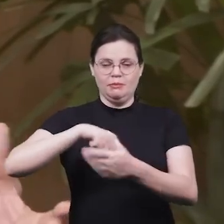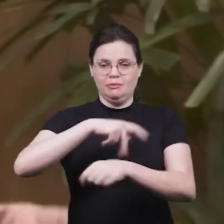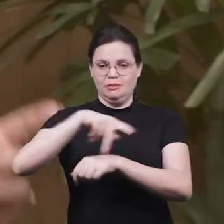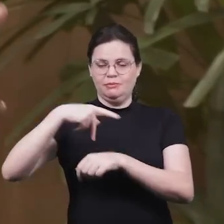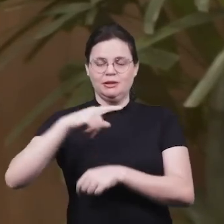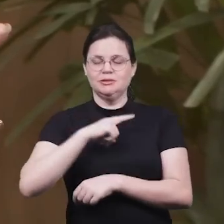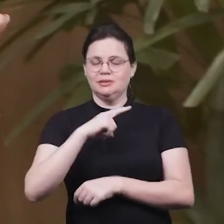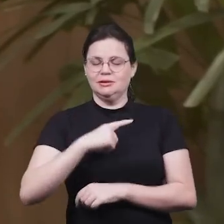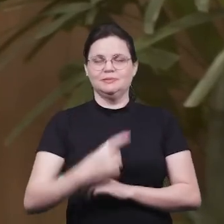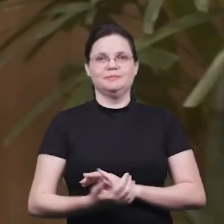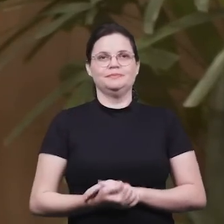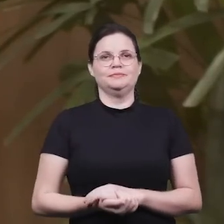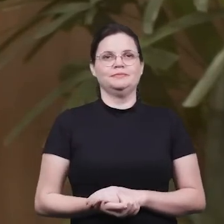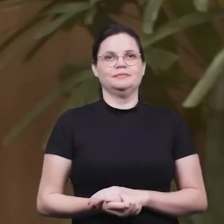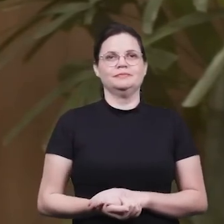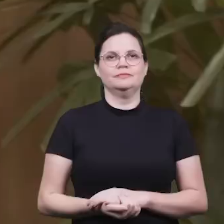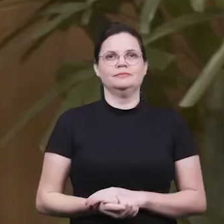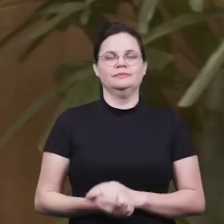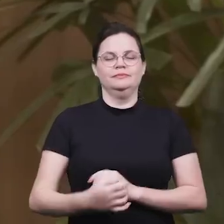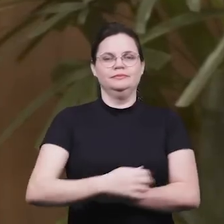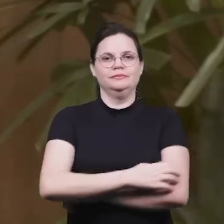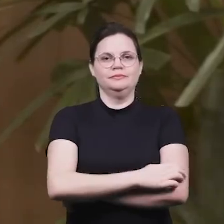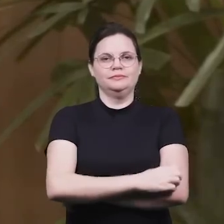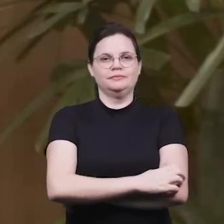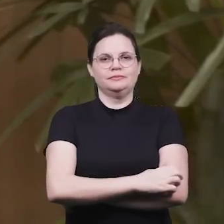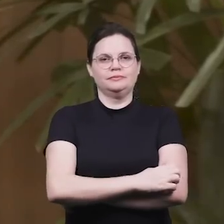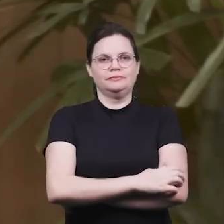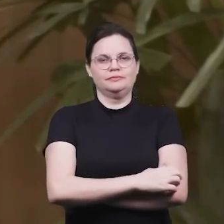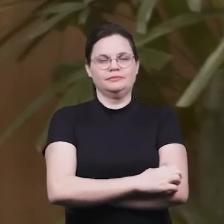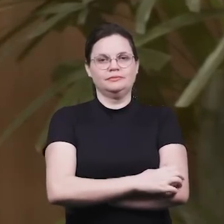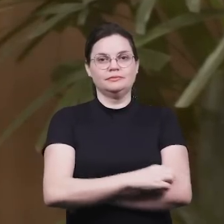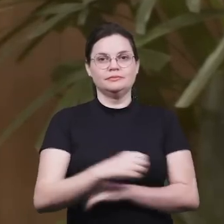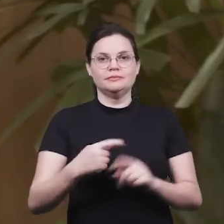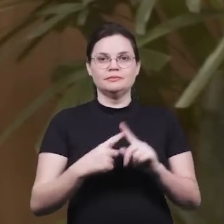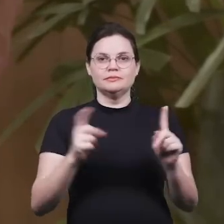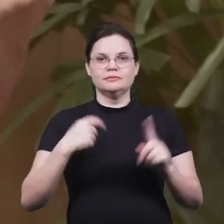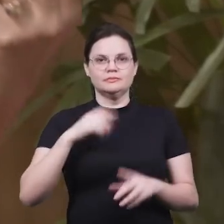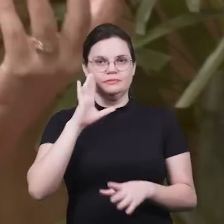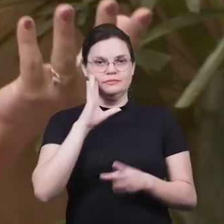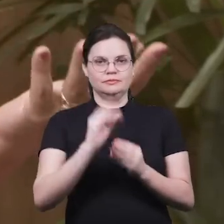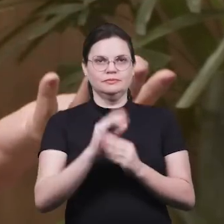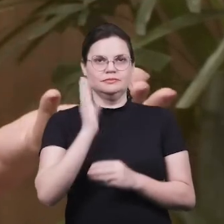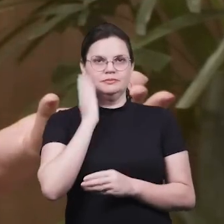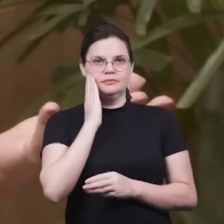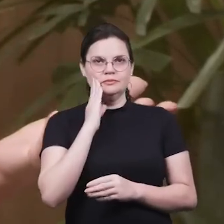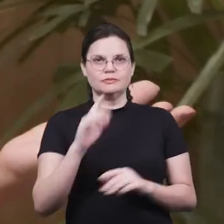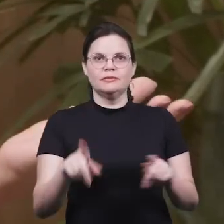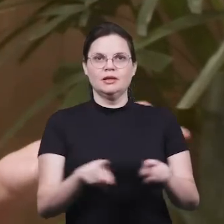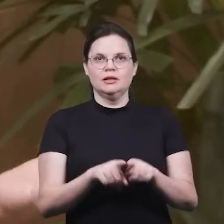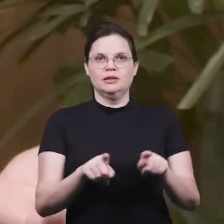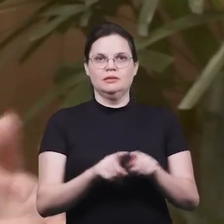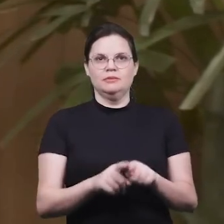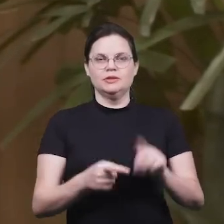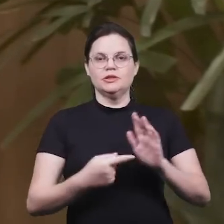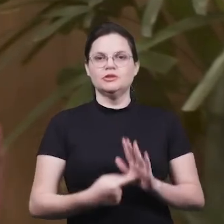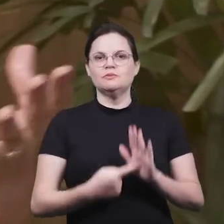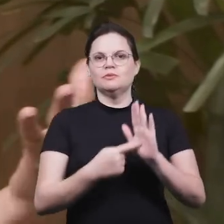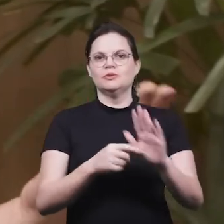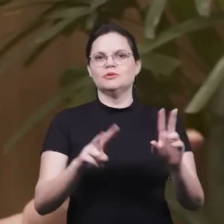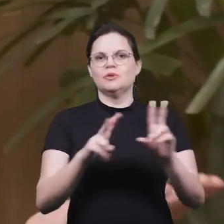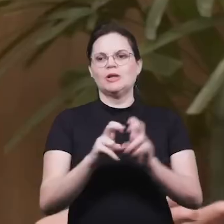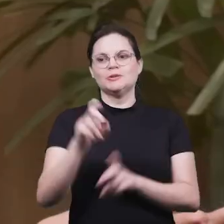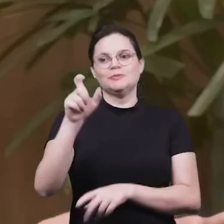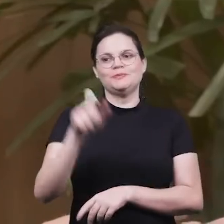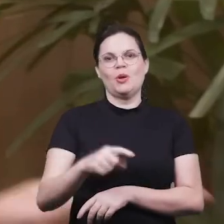gerações. Mas nós entendemos que no episódio anterior nós trouxemos também um tipo de foco